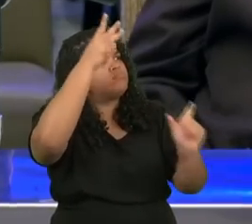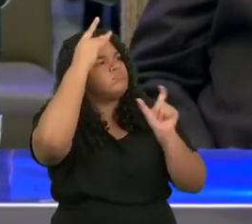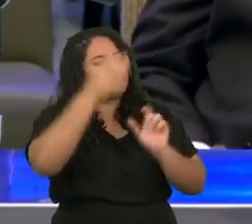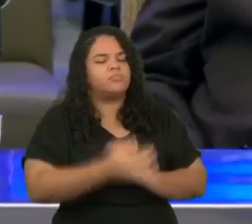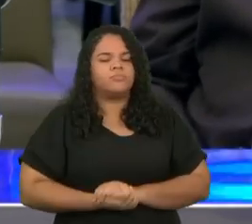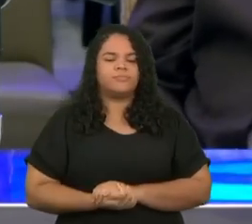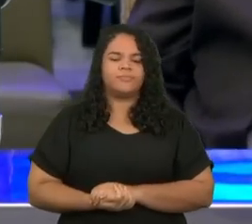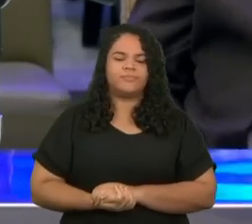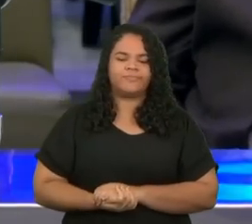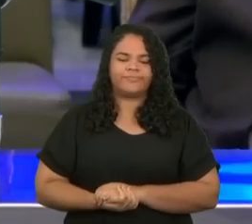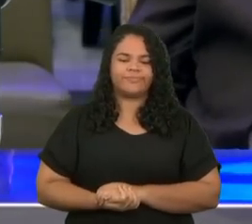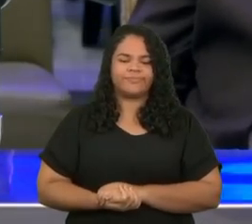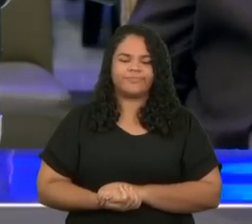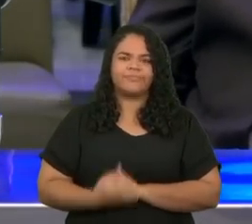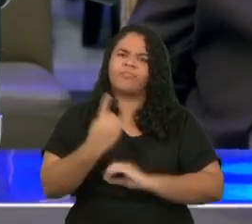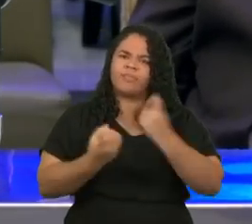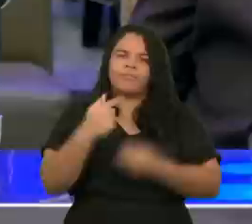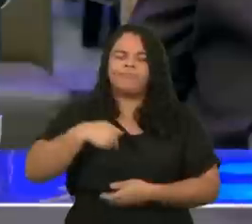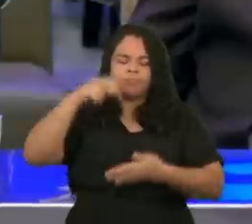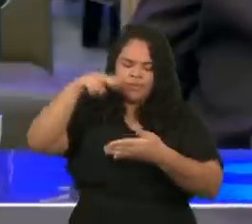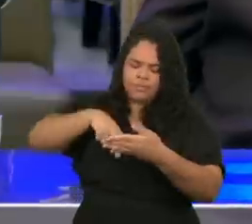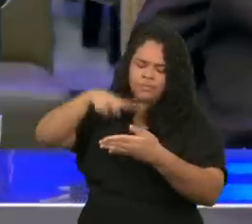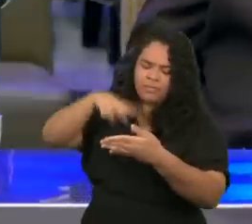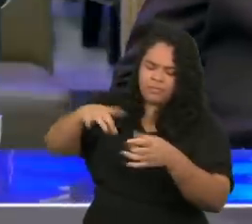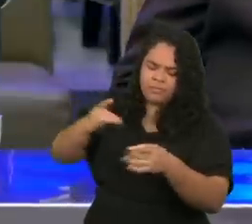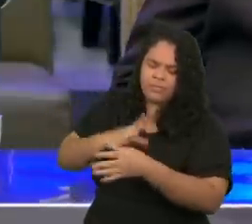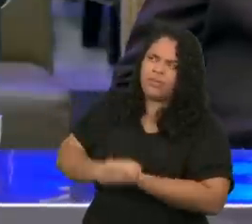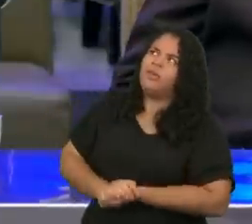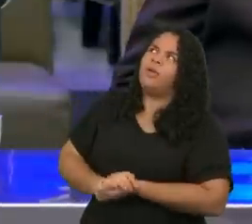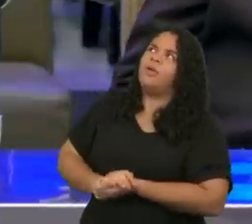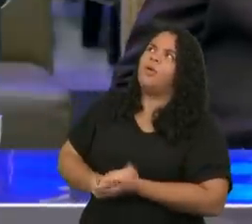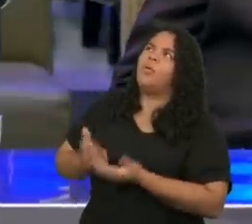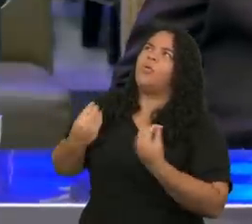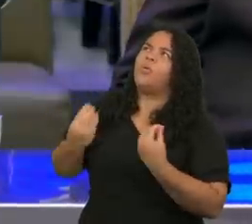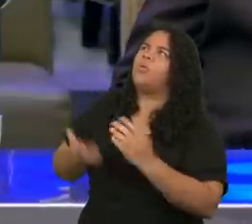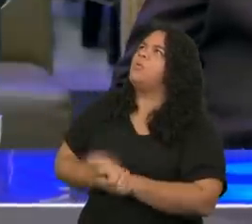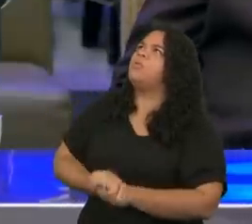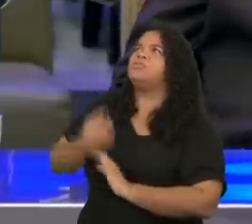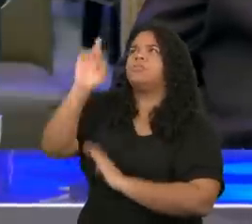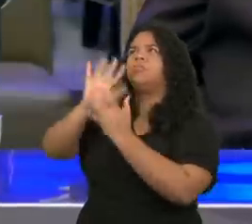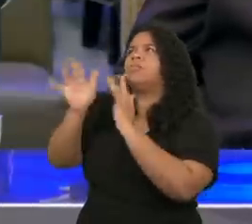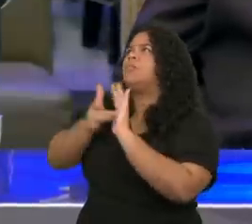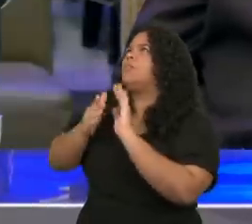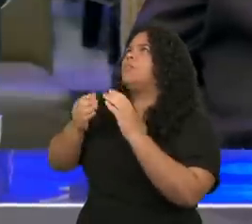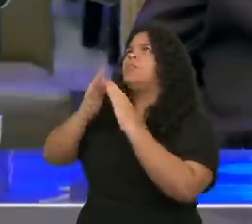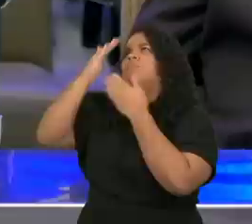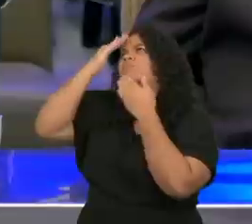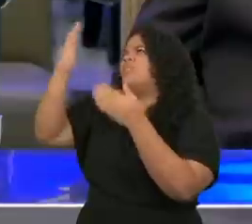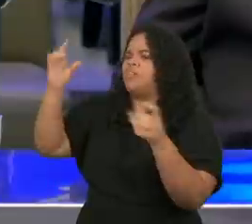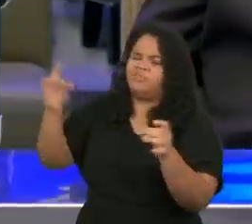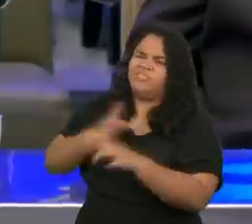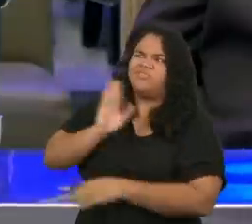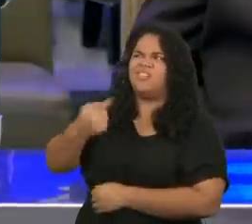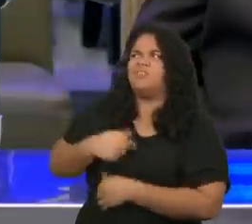eu ia terminando irmão eu ficava pensando em dizer assim o Jesus está terminando meu Deus não aguento mais ler para esse irmão já